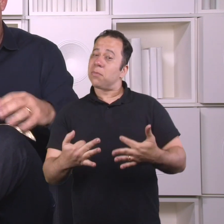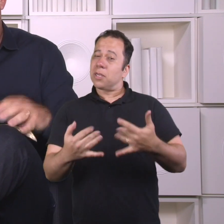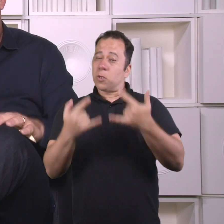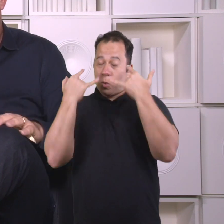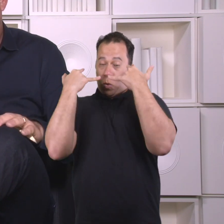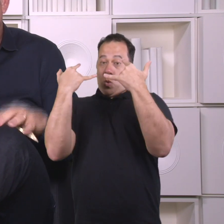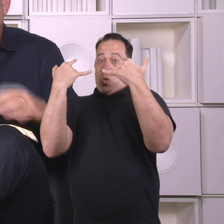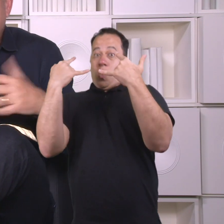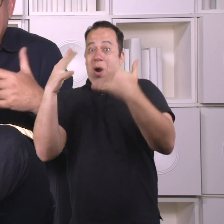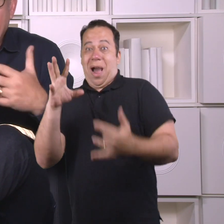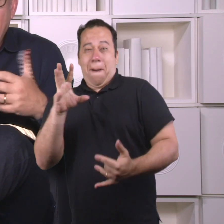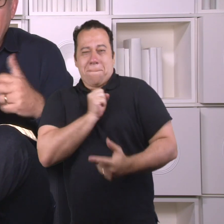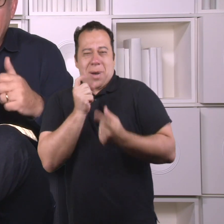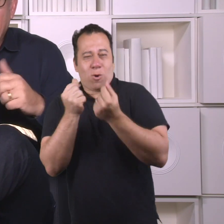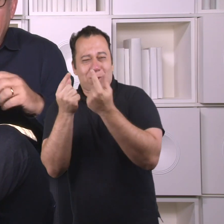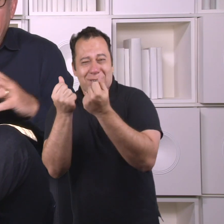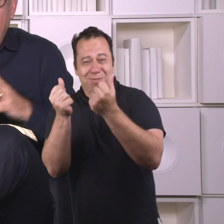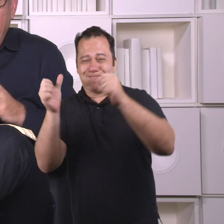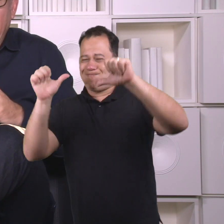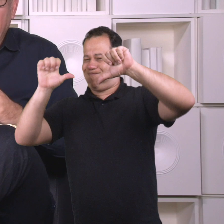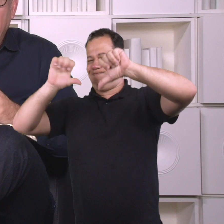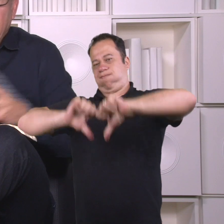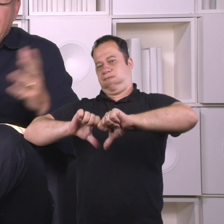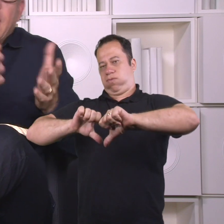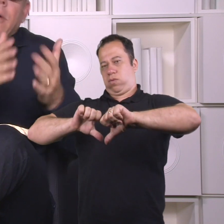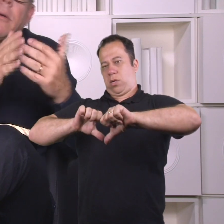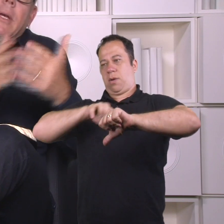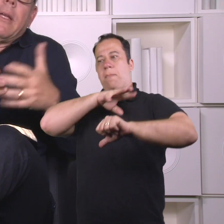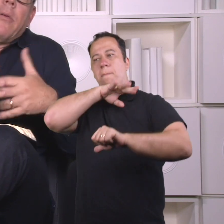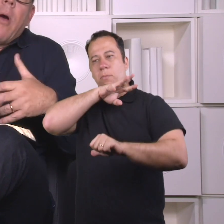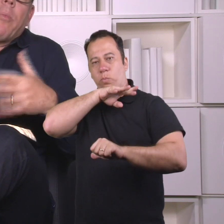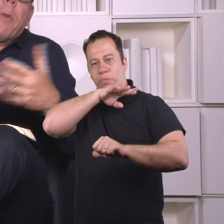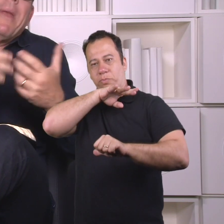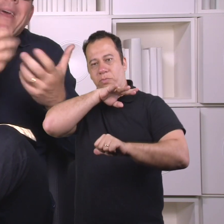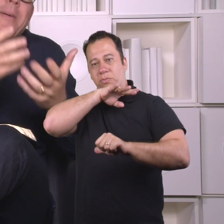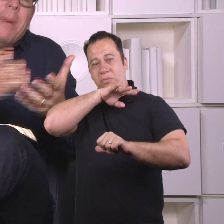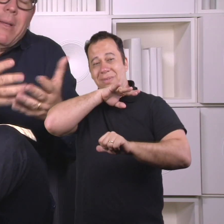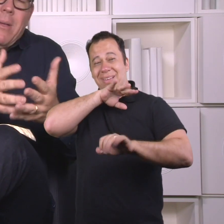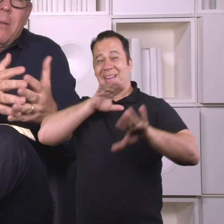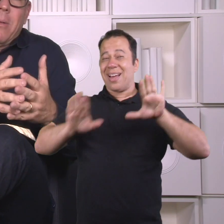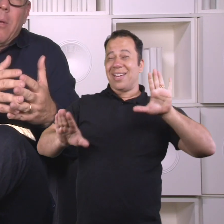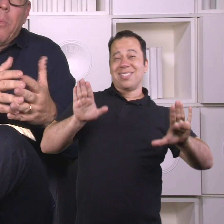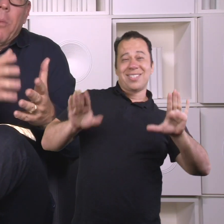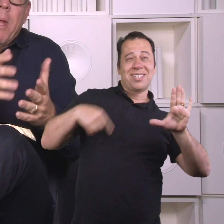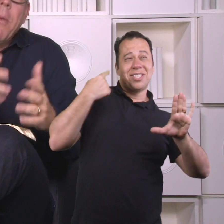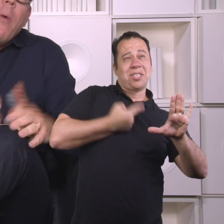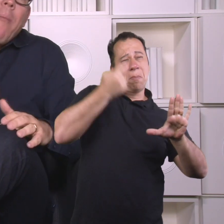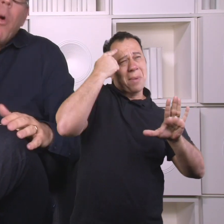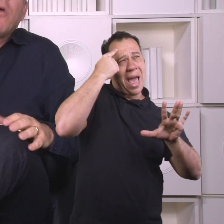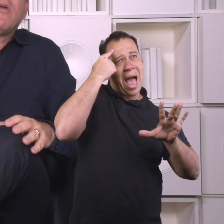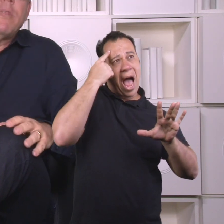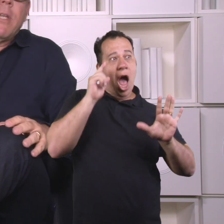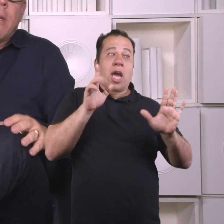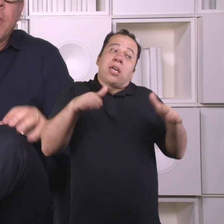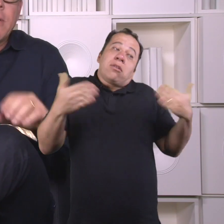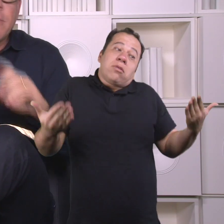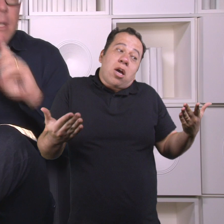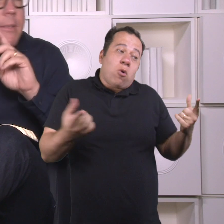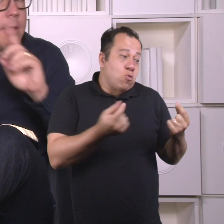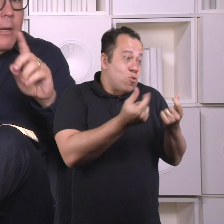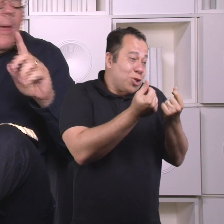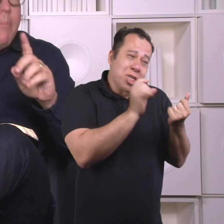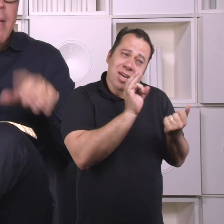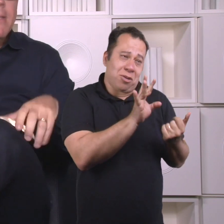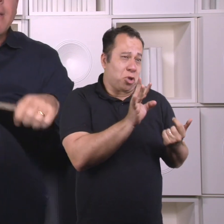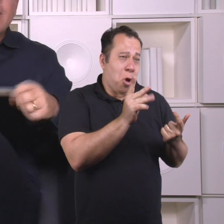E aí surge essa ideia de que o dinheiro ele não é um problema. O problema é o amor ao dinheiro.